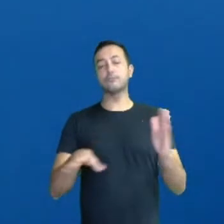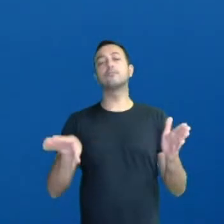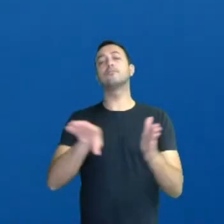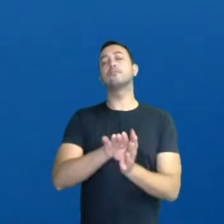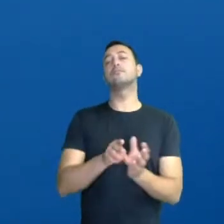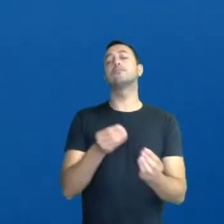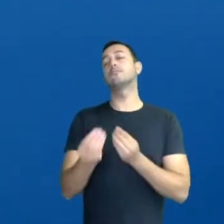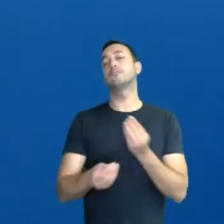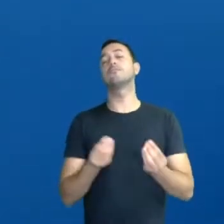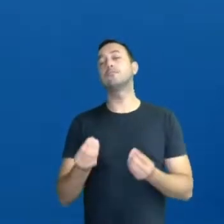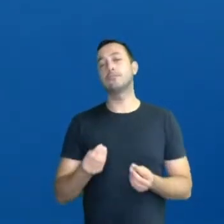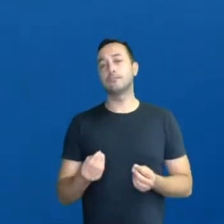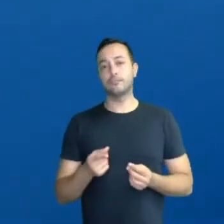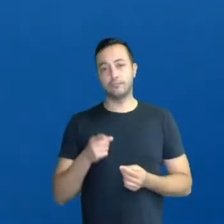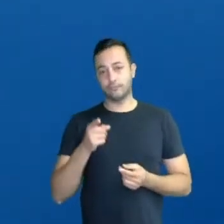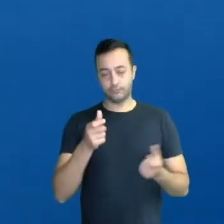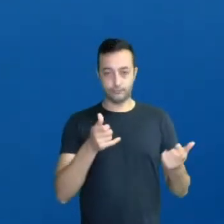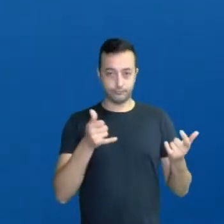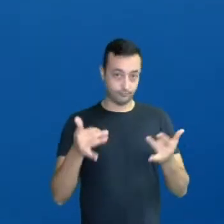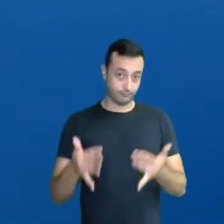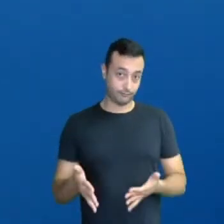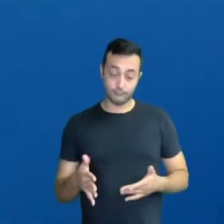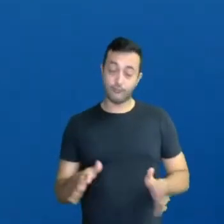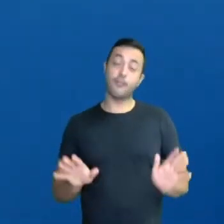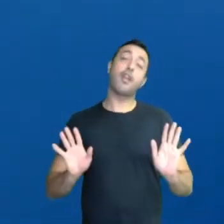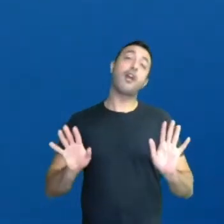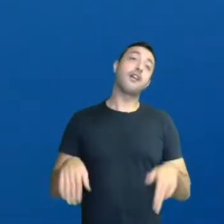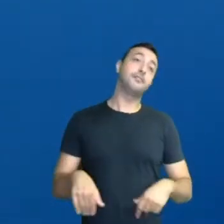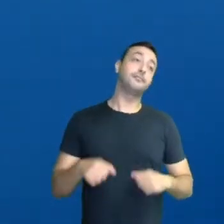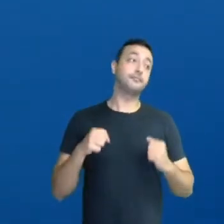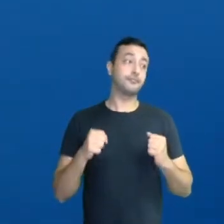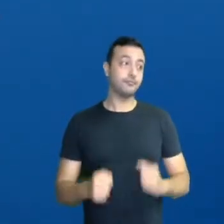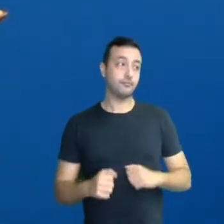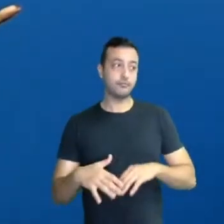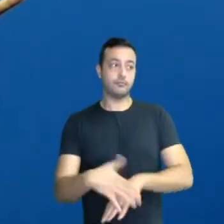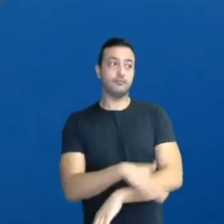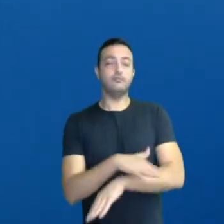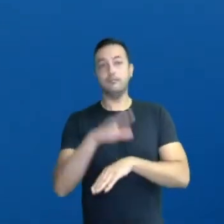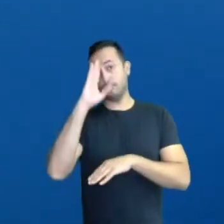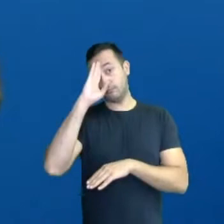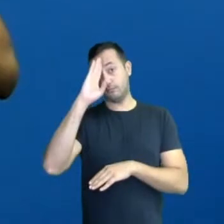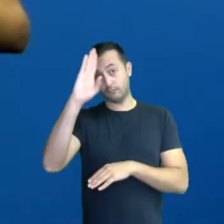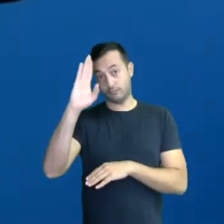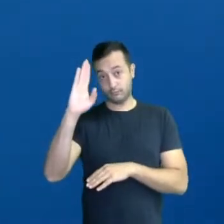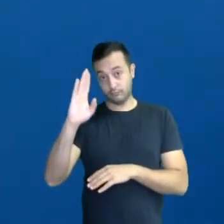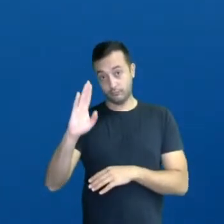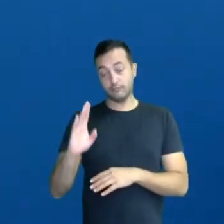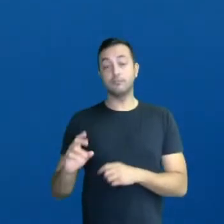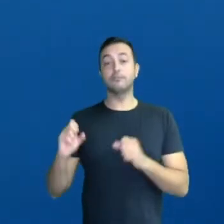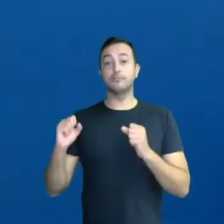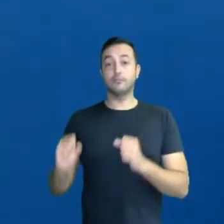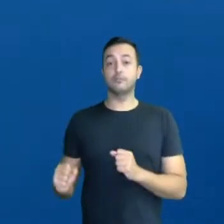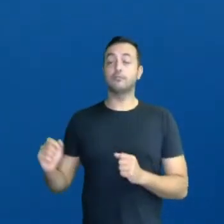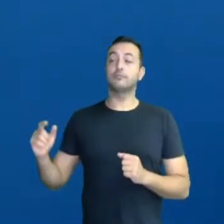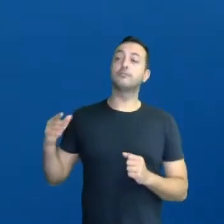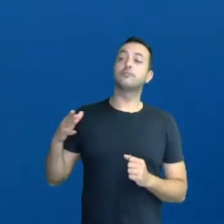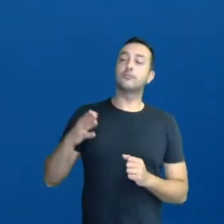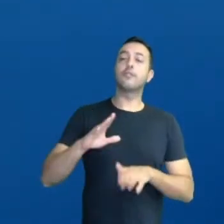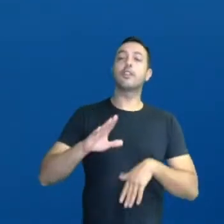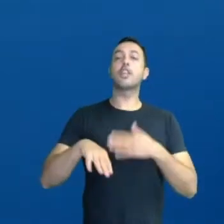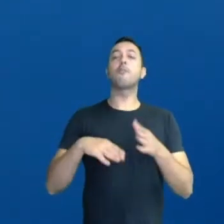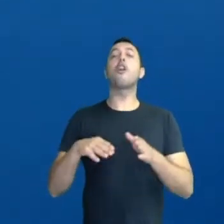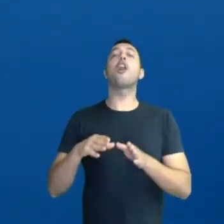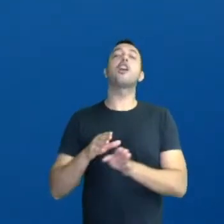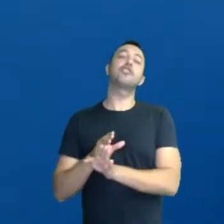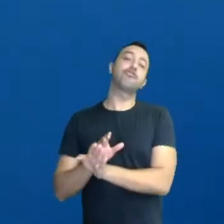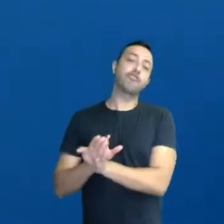Como é que eu iria? Você iria dizer assim: ah, professora, a senhora vem pela rua principal, lá no final vire à esquerda,